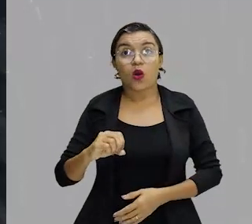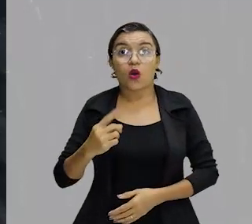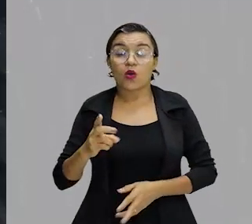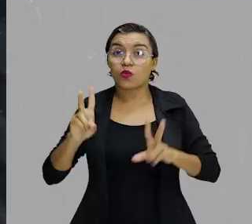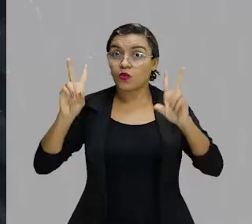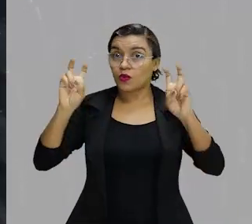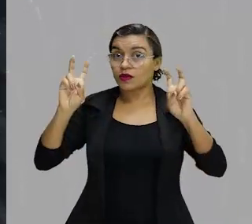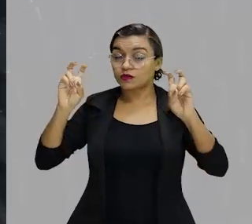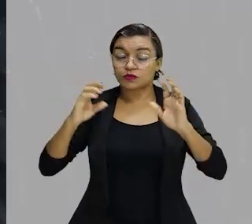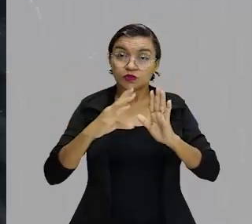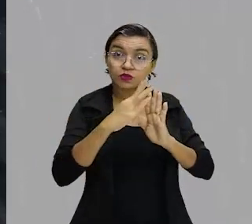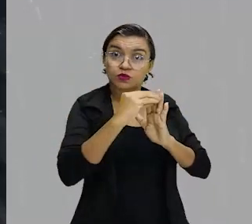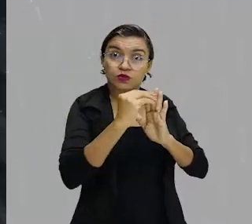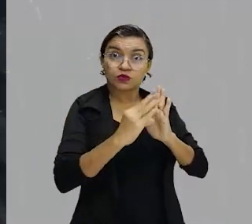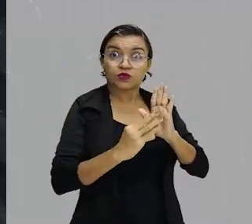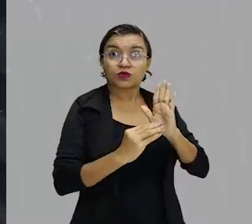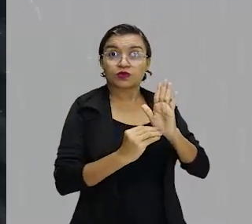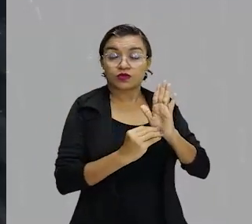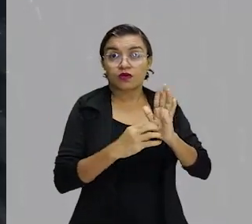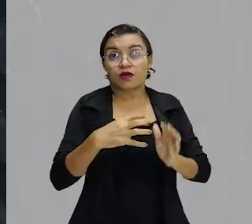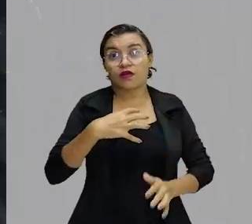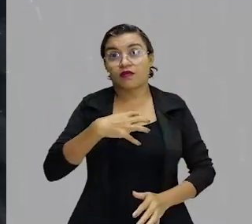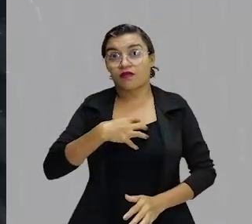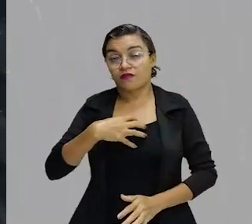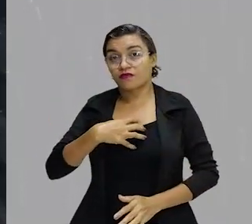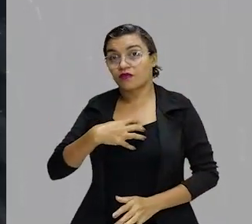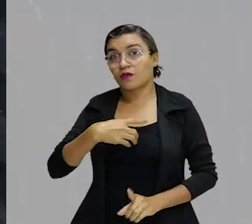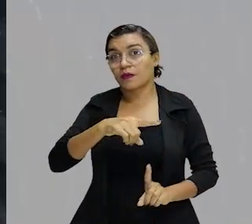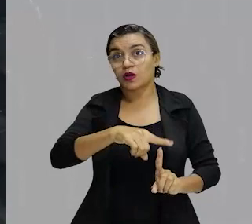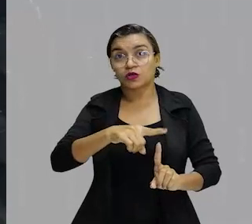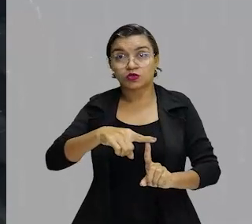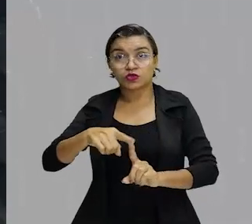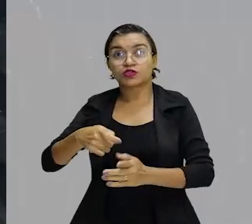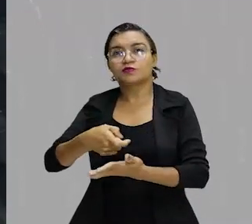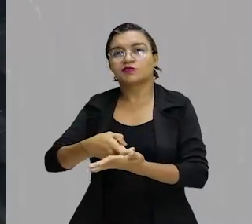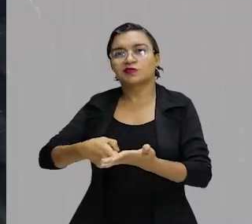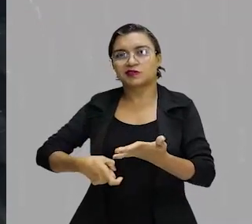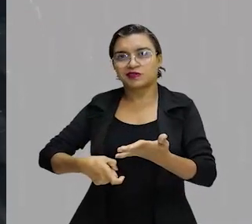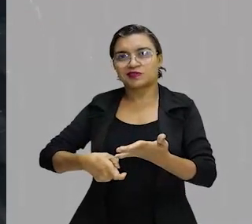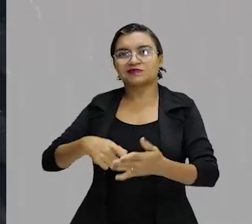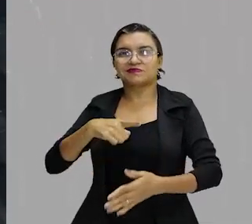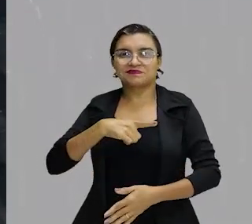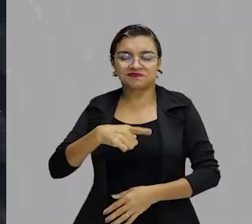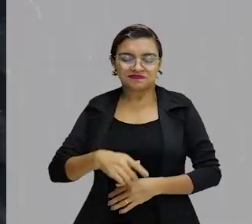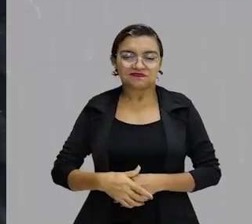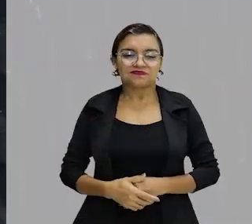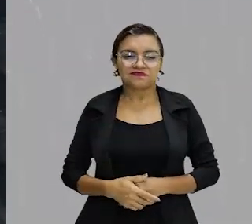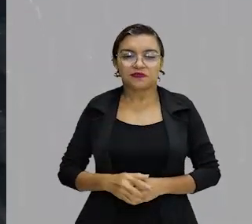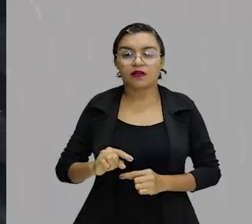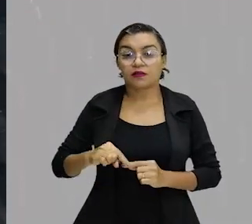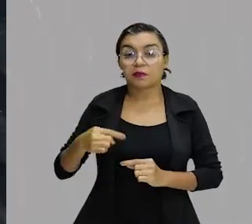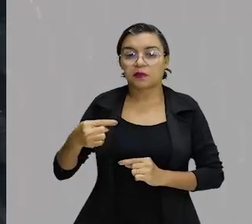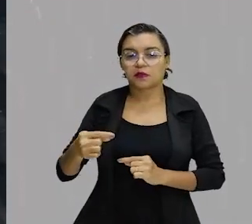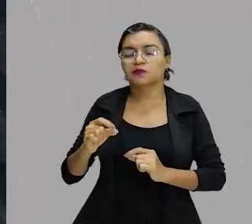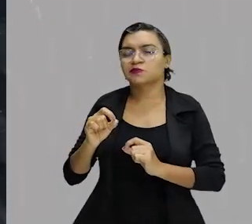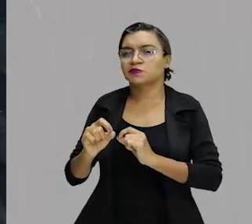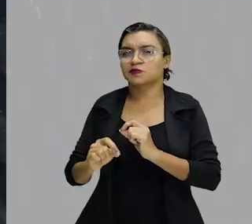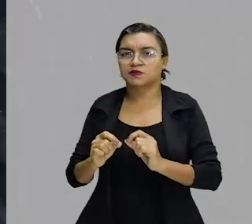o conteúdo, a forma e o estilo que aquele texto possui, tá bom? Depois nós temos que